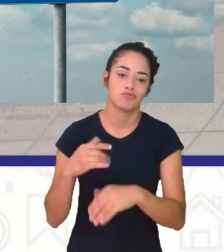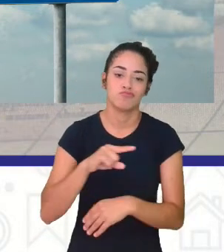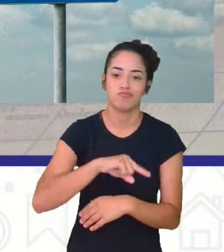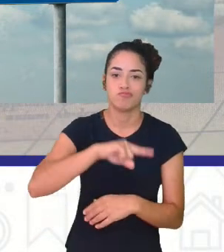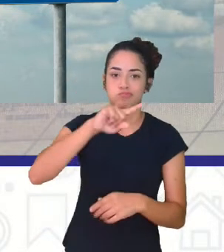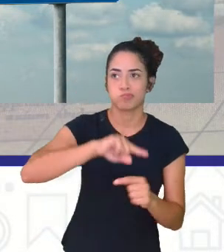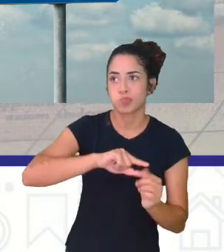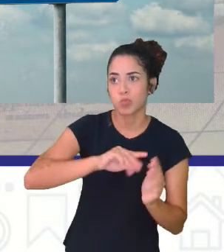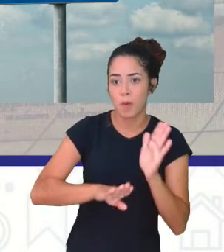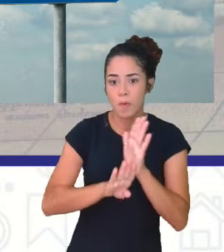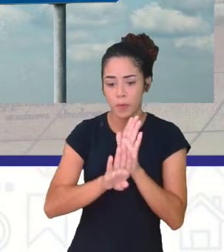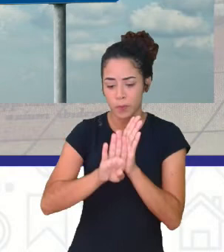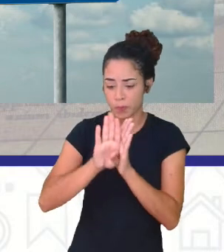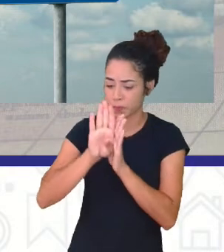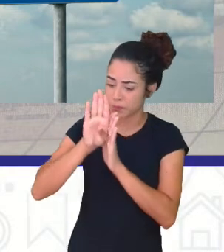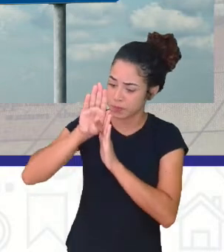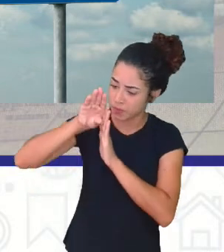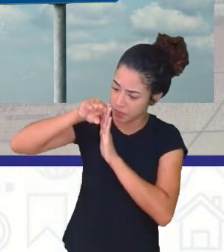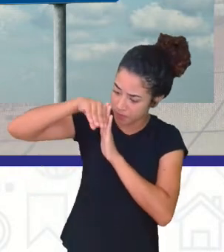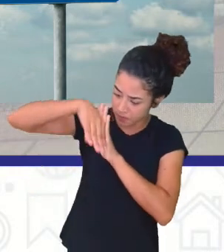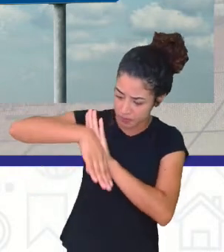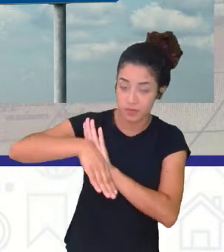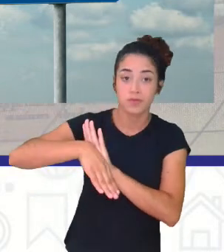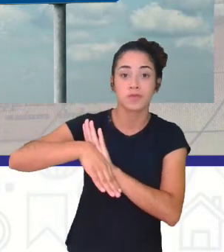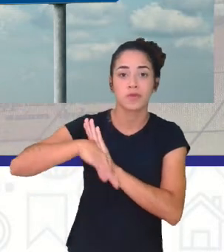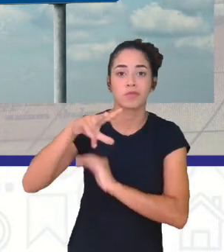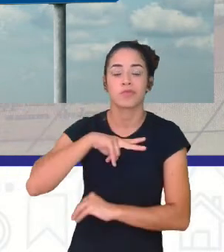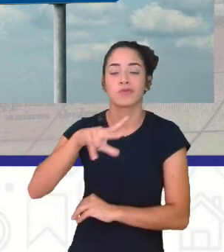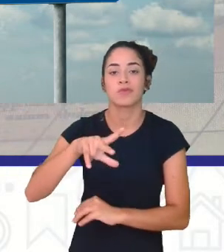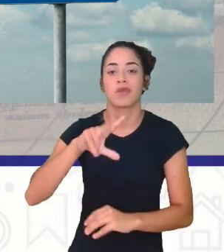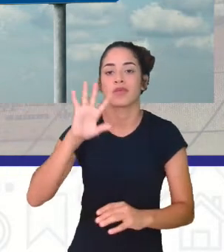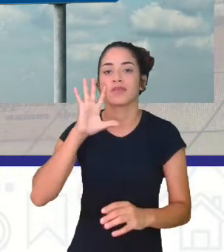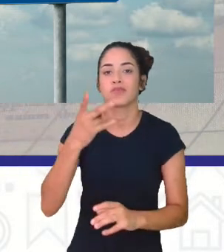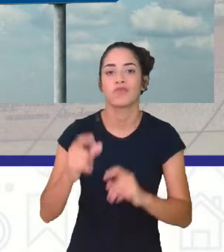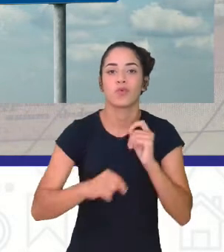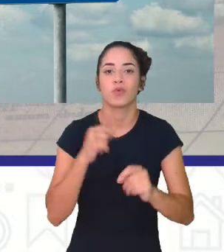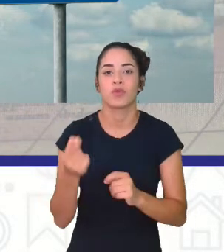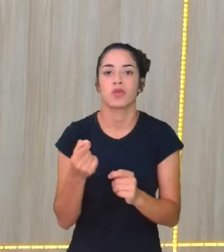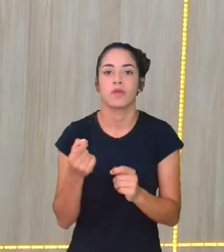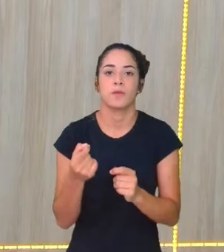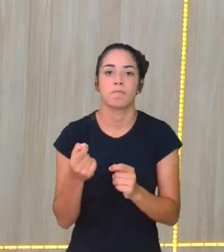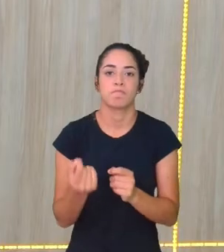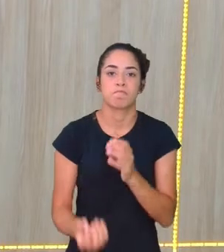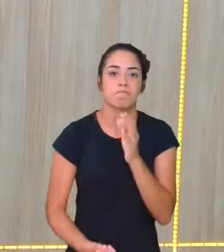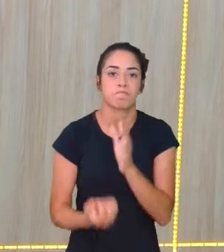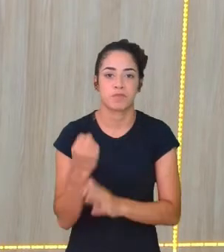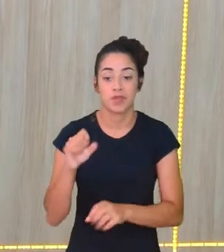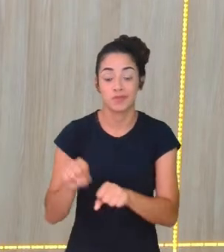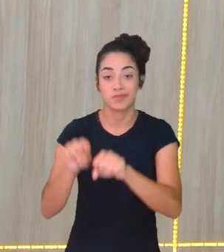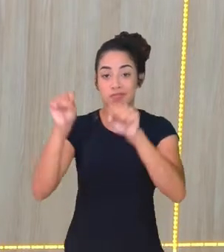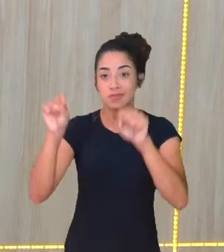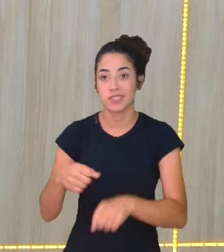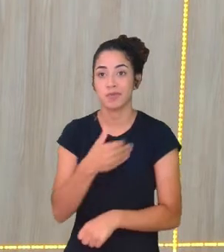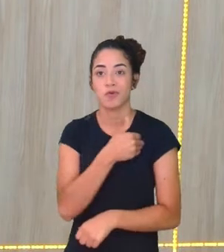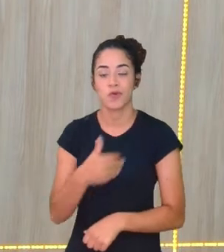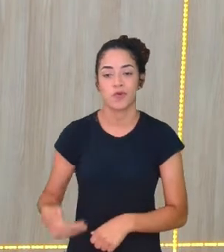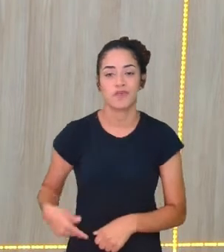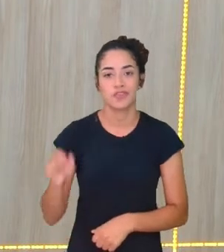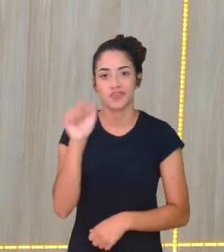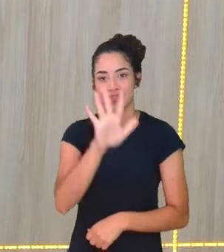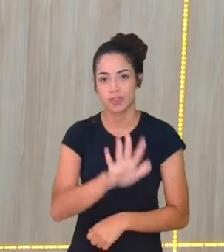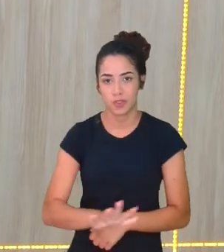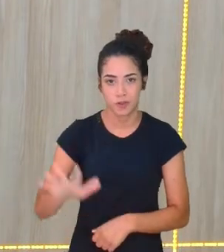esse processo né das capitanias os portugueses resolveram estabelecer aqui o sistema de governo geral